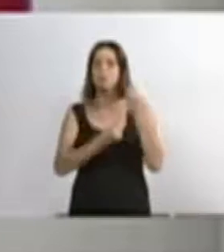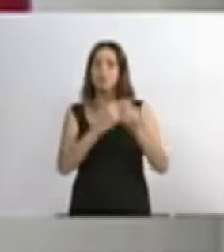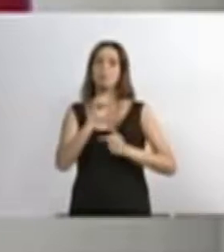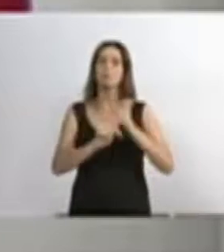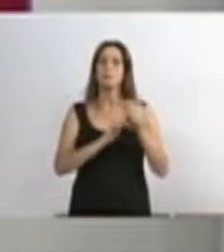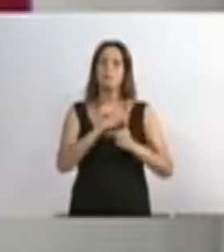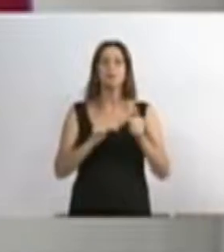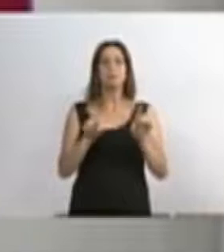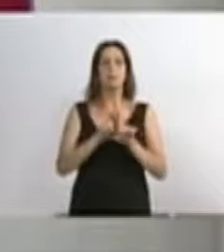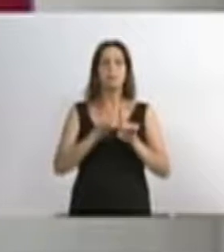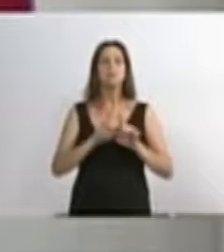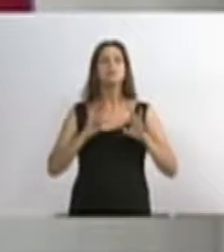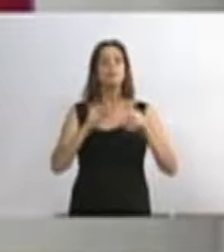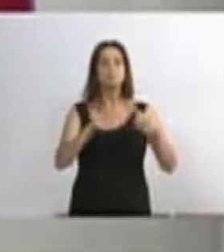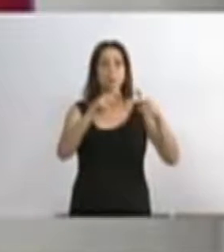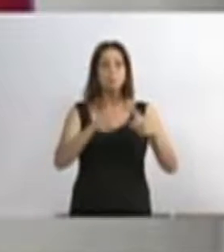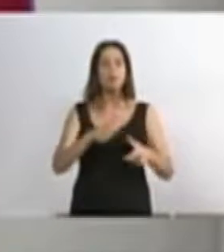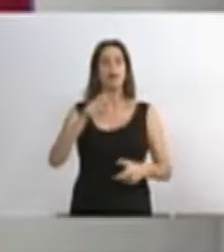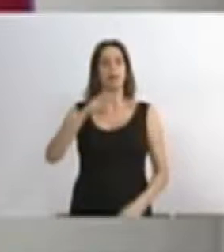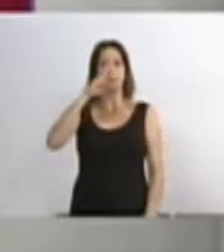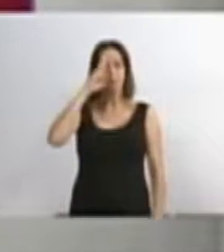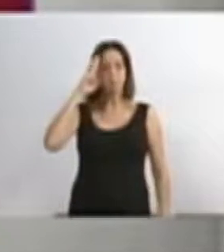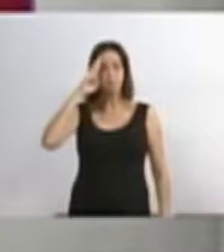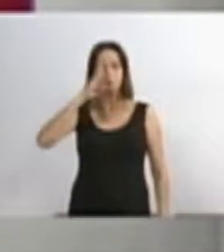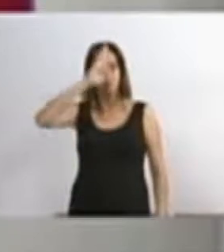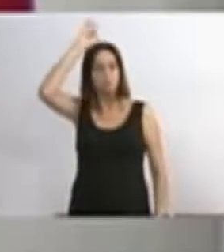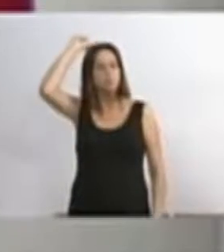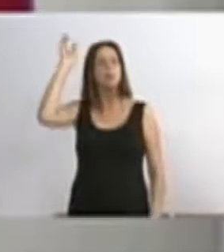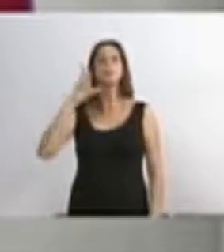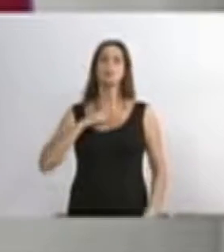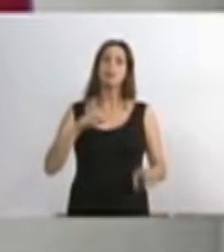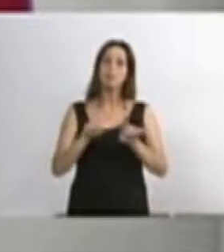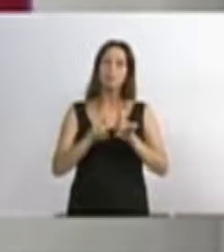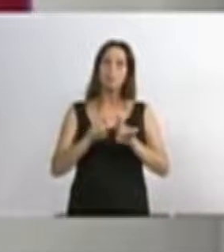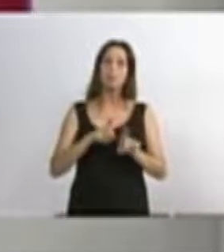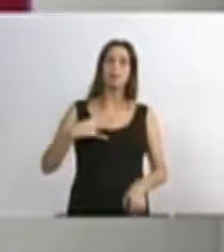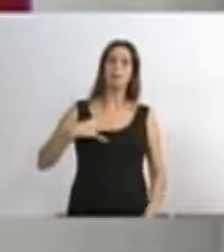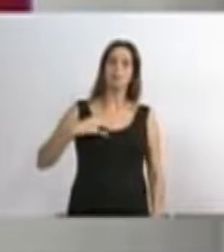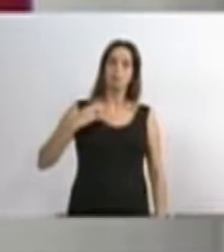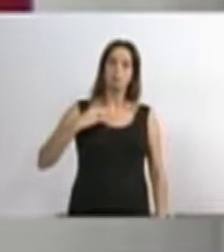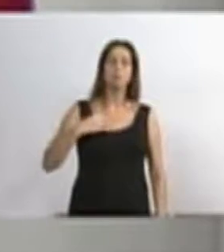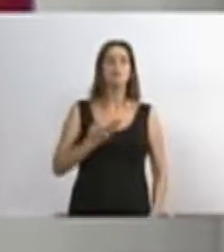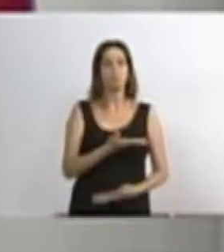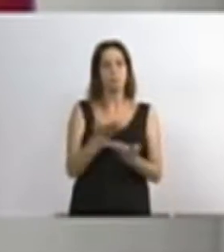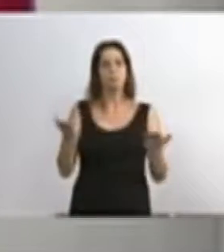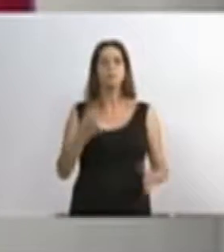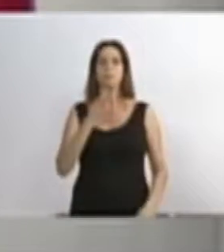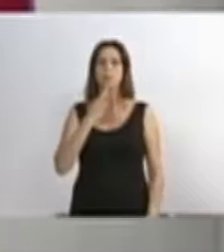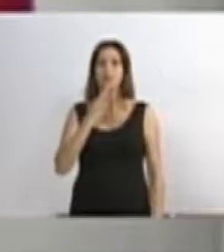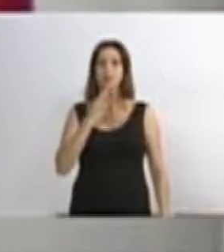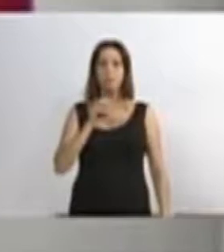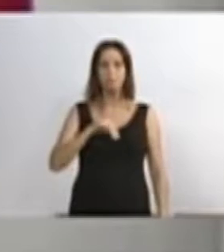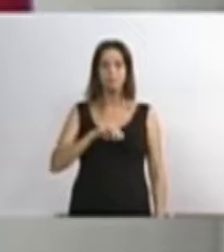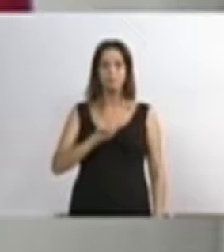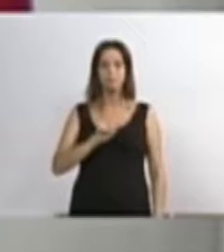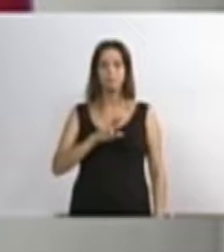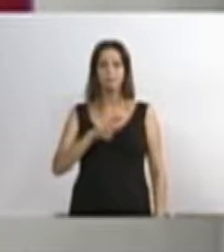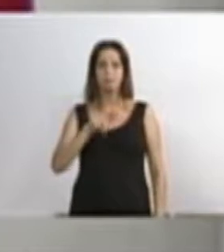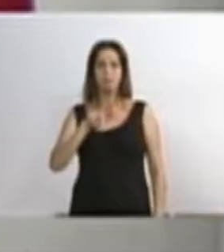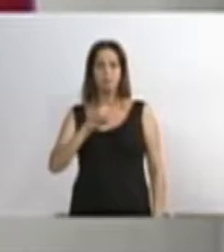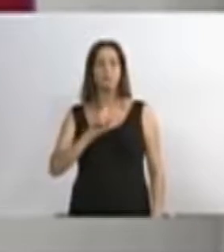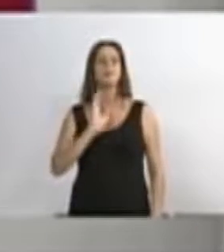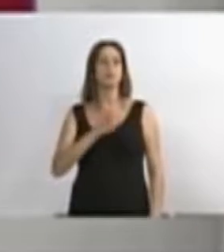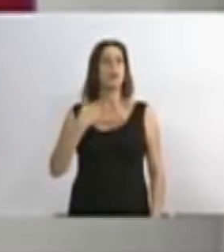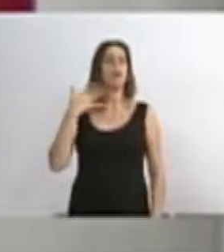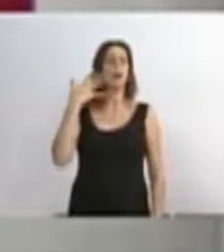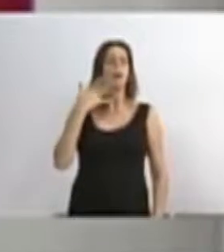O comandante-geral do Corpo de Bombeiros Militar de Santa Catarina, Coronel Onir Mocelin, também ocupou a tribuna livre da